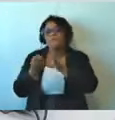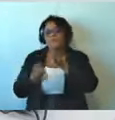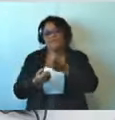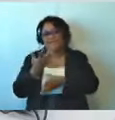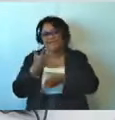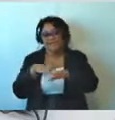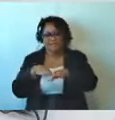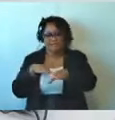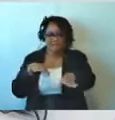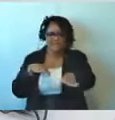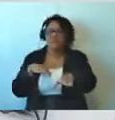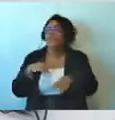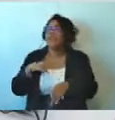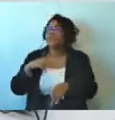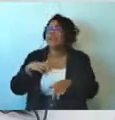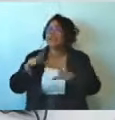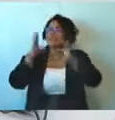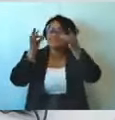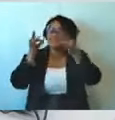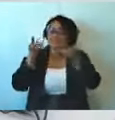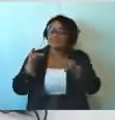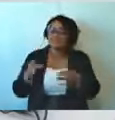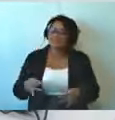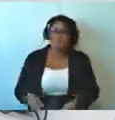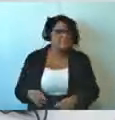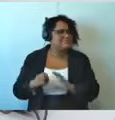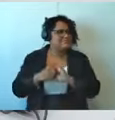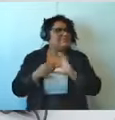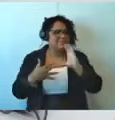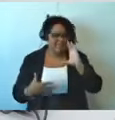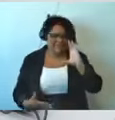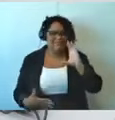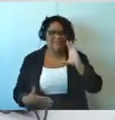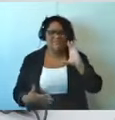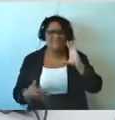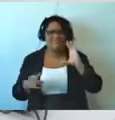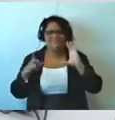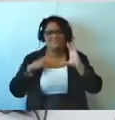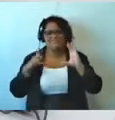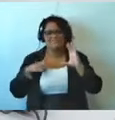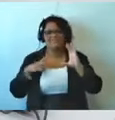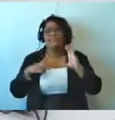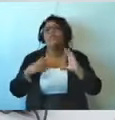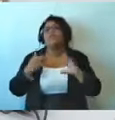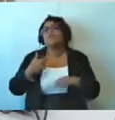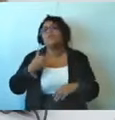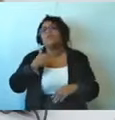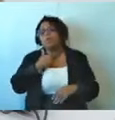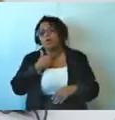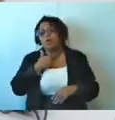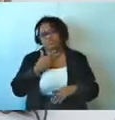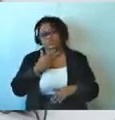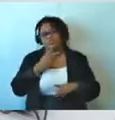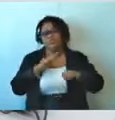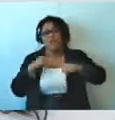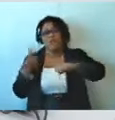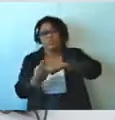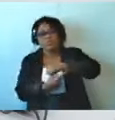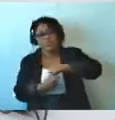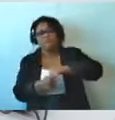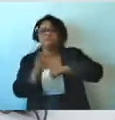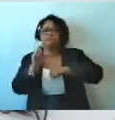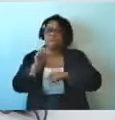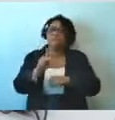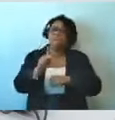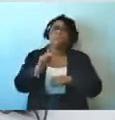existem, são muitos parâmetros. A rodovia não é permitido, mas esse trecho BH Shopping, Trevo do